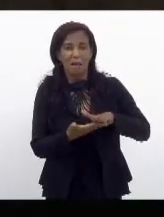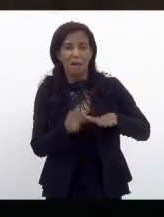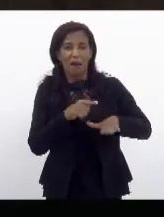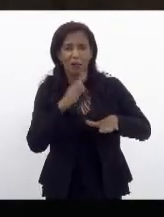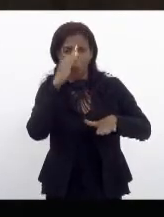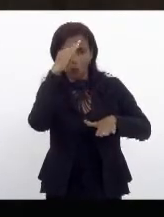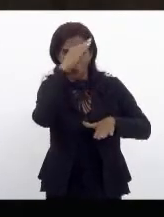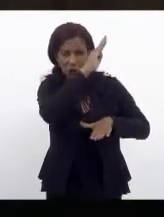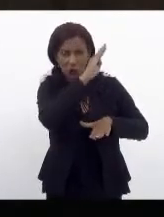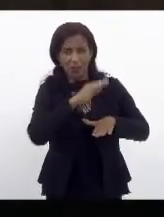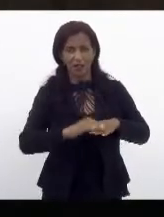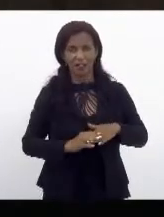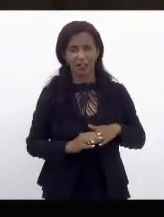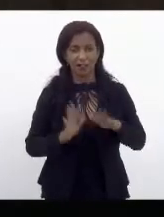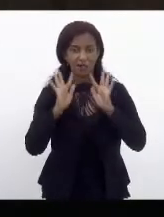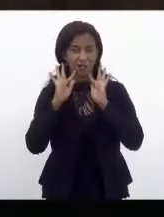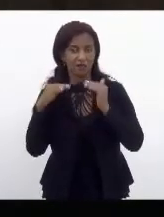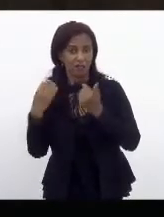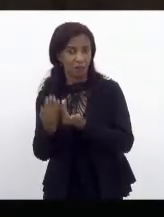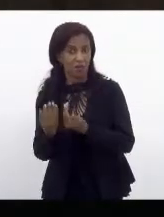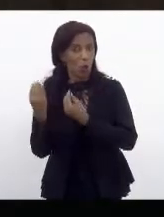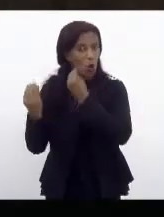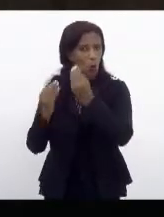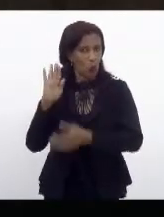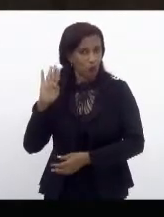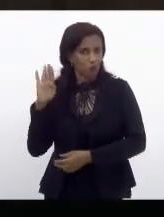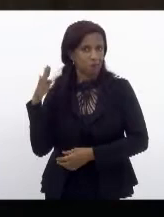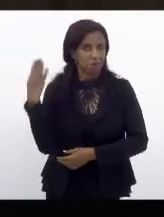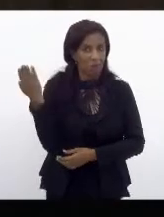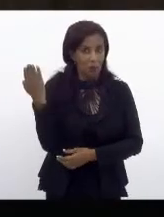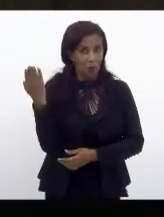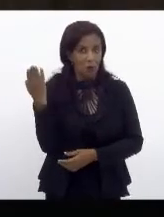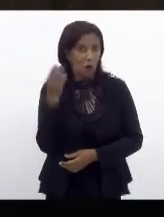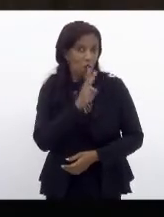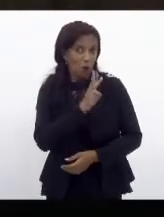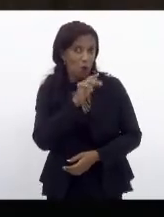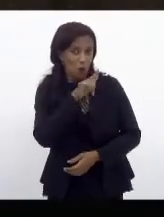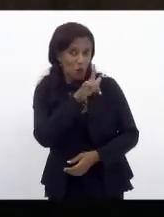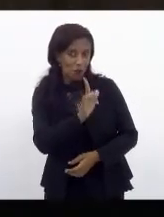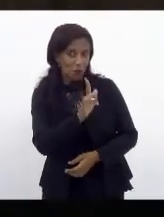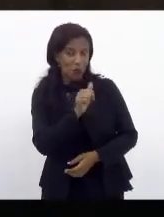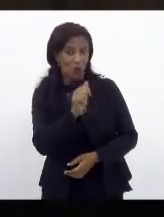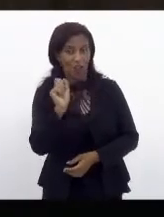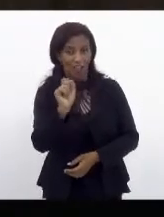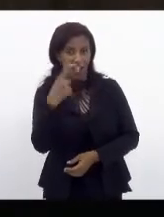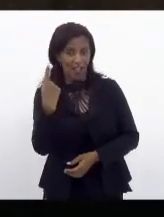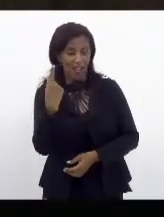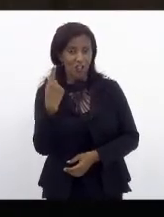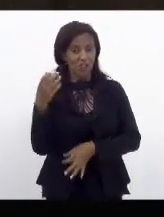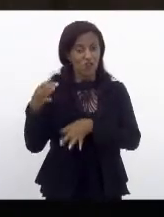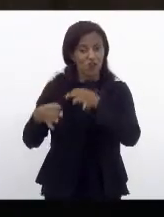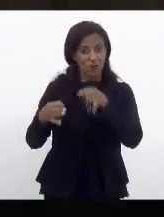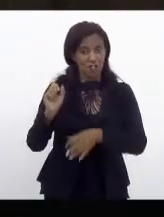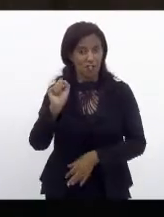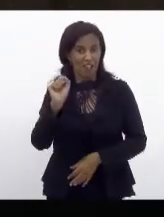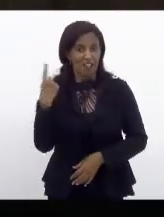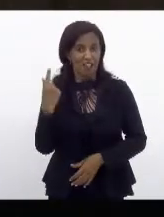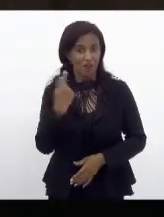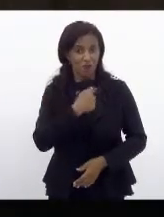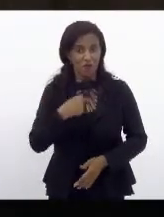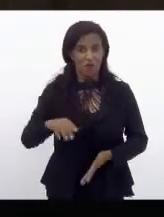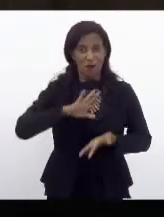sua família. Mas como traiu o Bolsonaro com Wilson Witzel, ex-juiz, ex-governador,